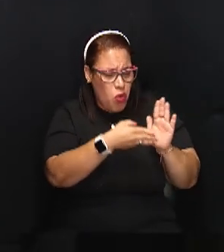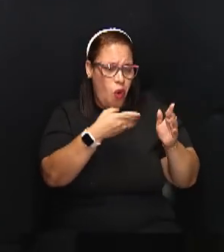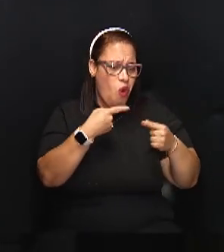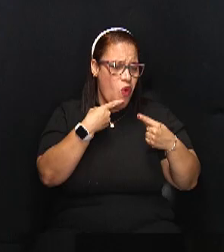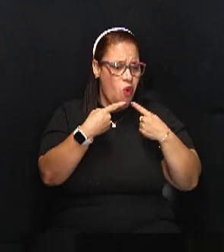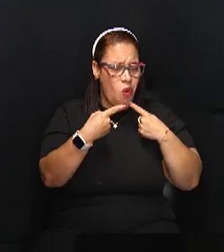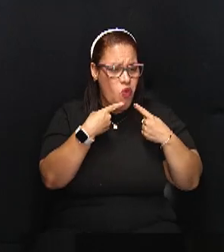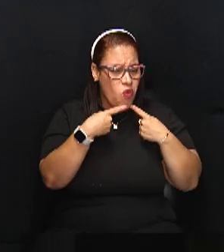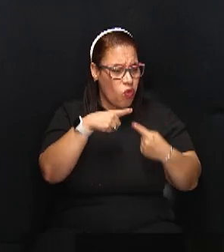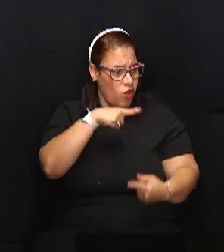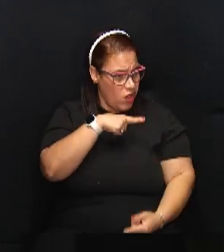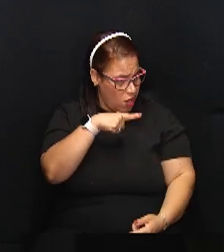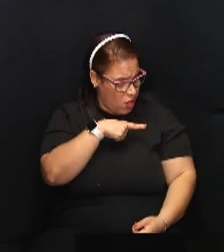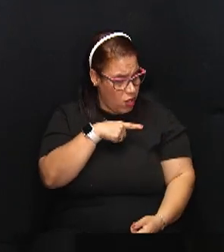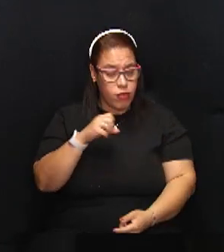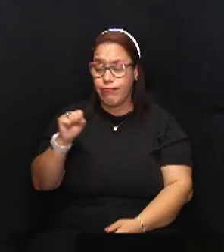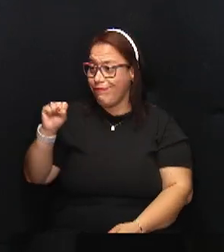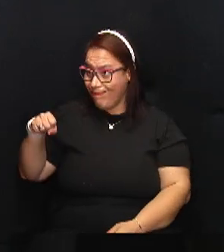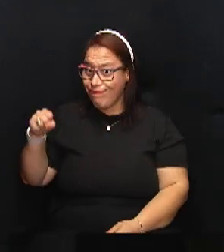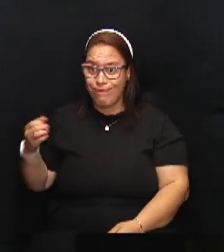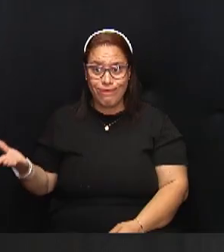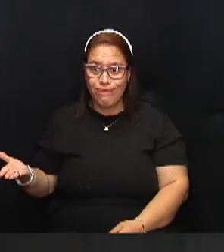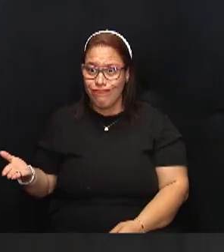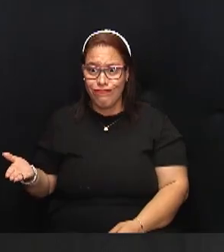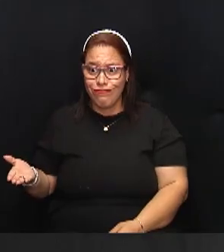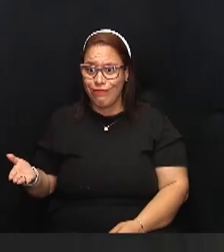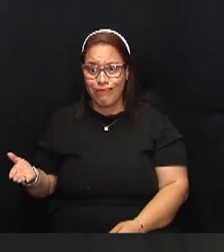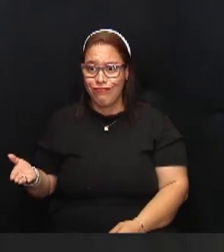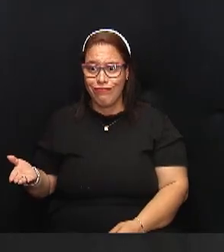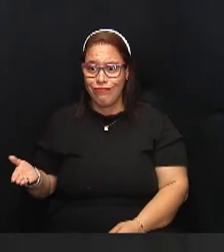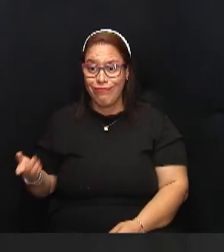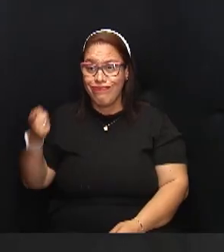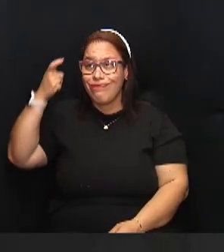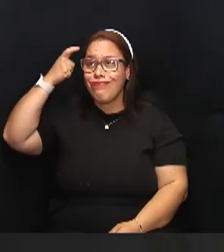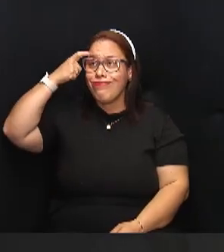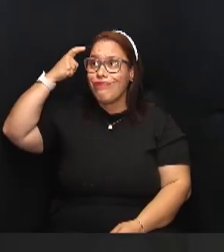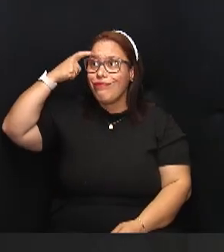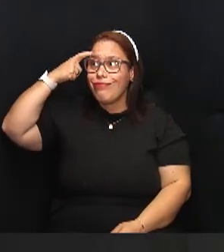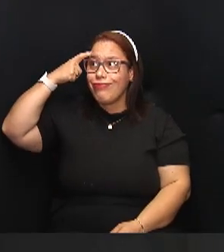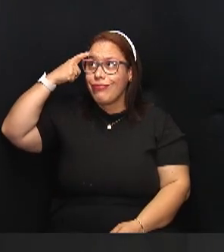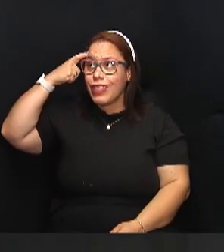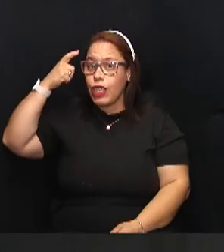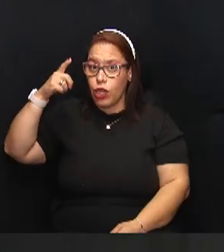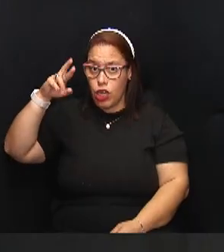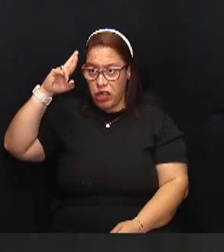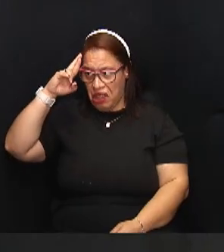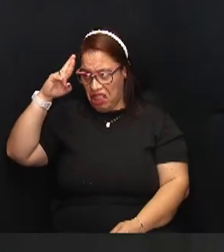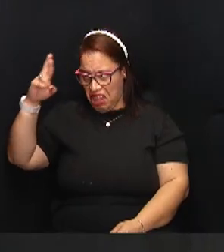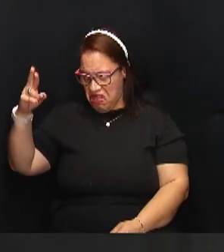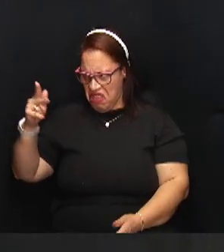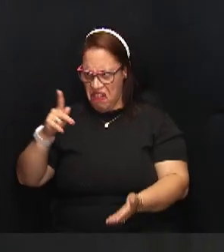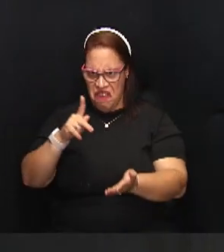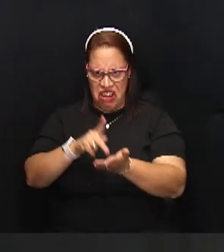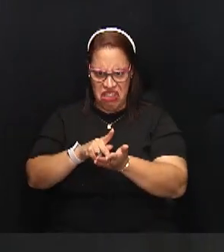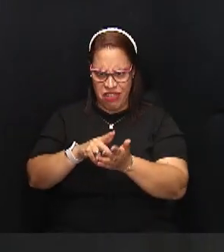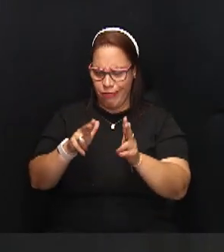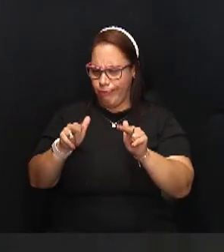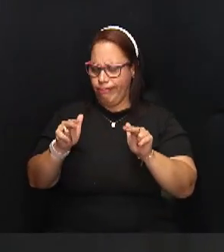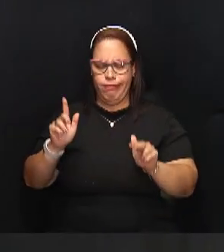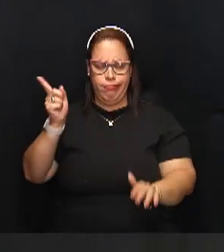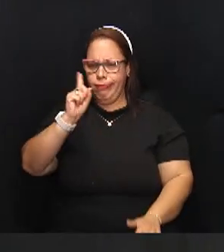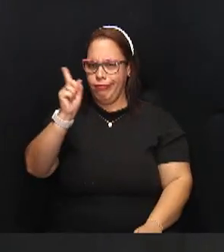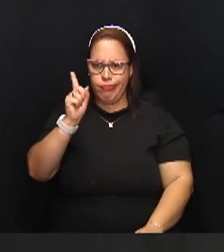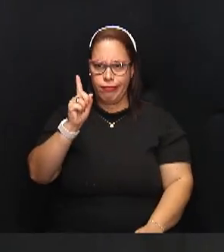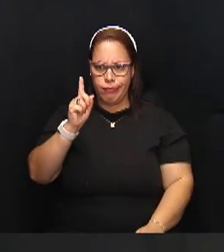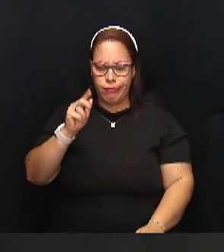diálogo? Existe isso também? Sim, a gente sempre tem em mente que nós não somos donos da verdade. Muitas vezes, para você dar 2